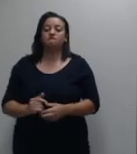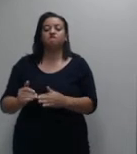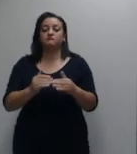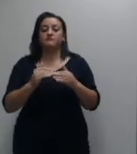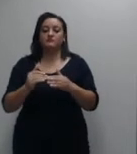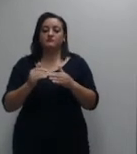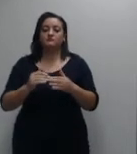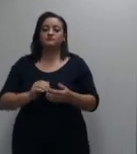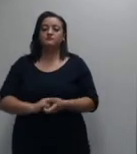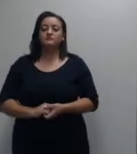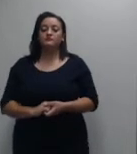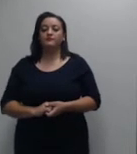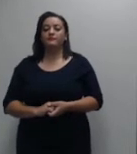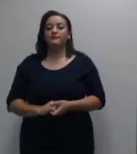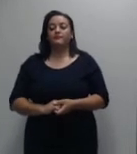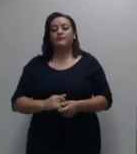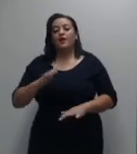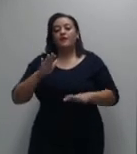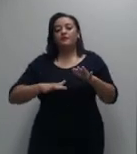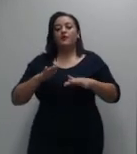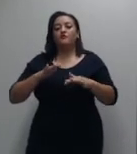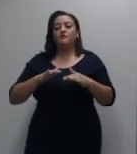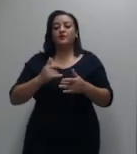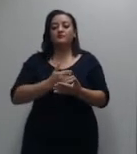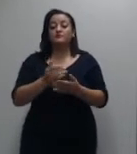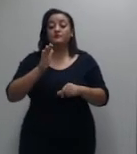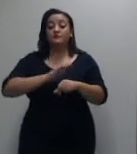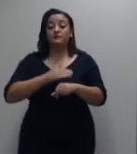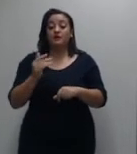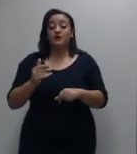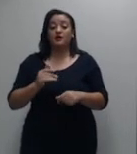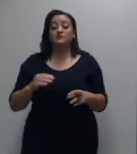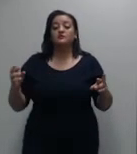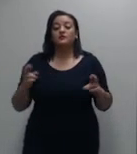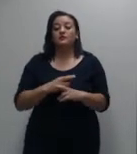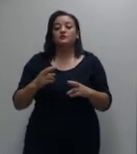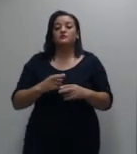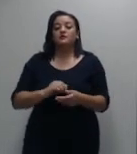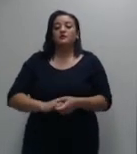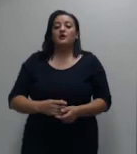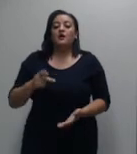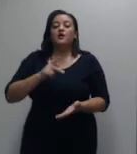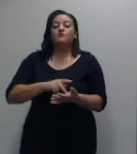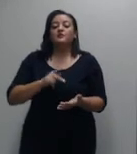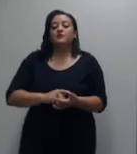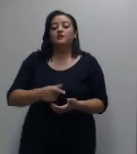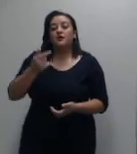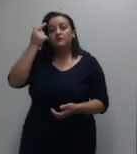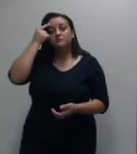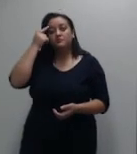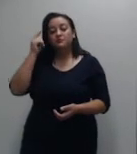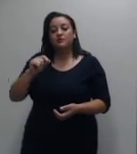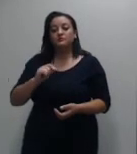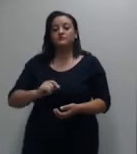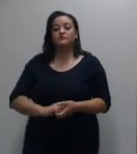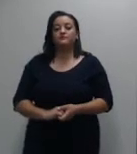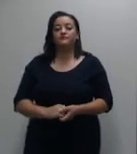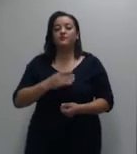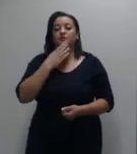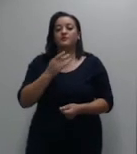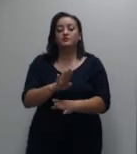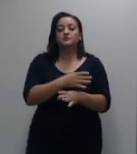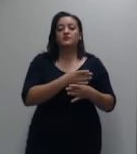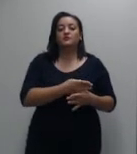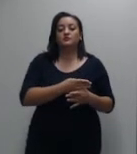Talvez adentrou um pouco mais com relação ao verdadeiro o conselho do pedido de suspensão de liminar